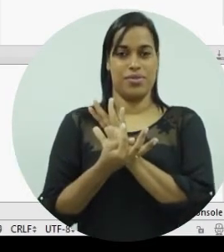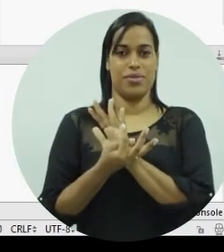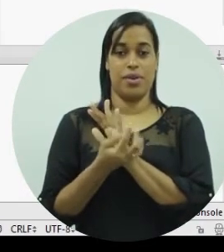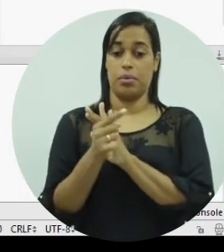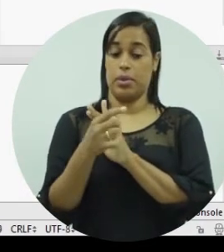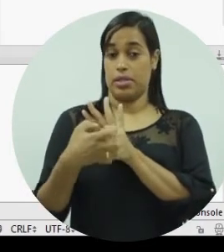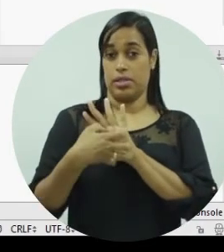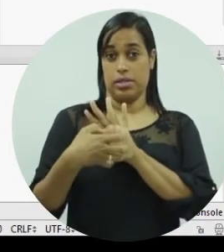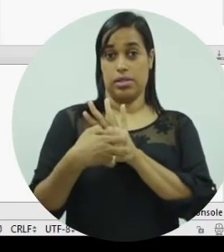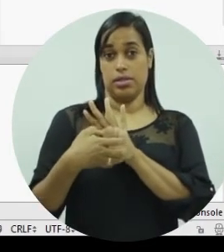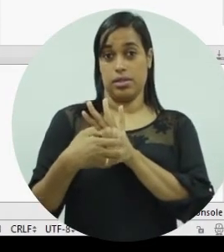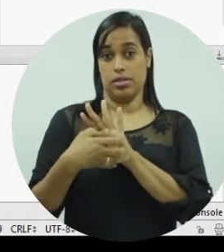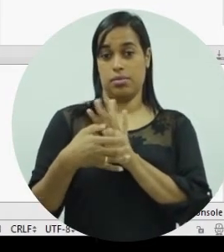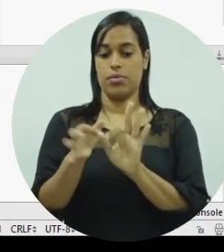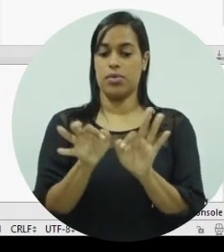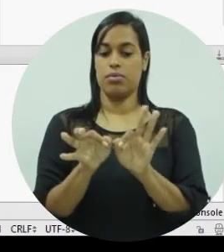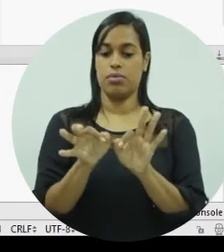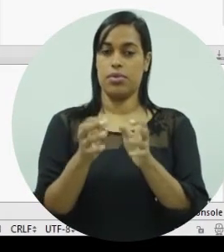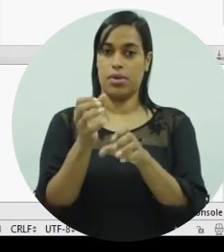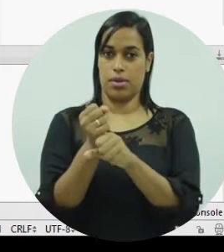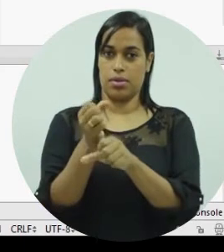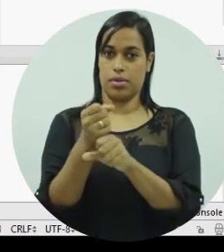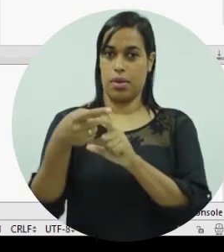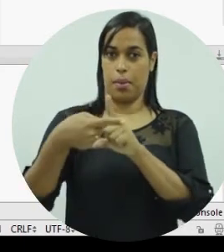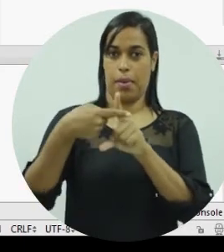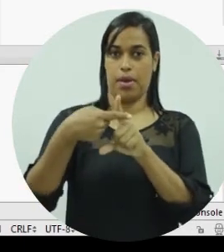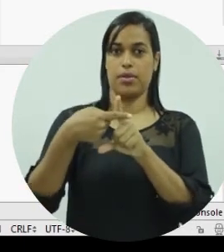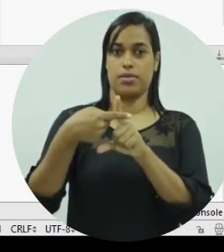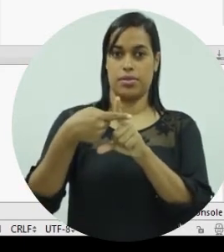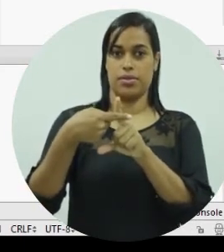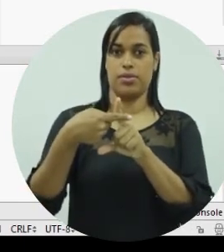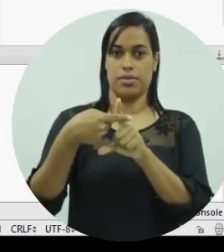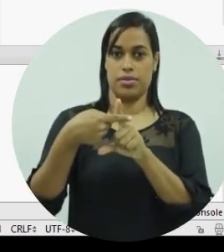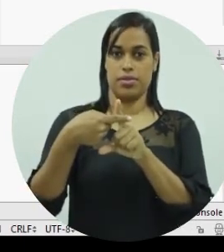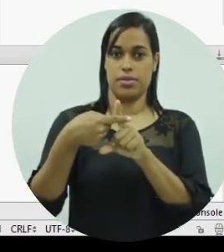símbolo dessa operação de mais que a gente chama de concatenar.